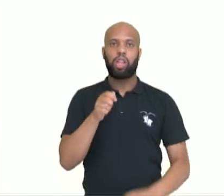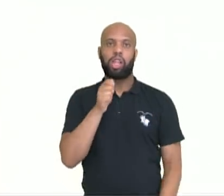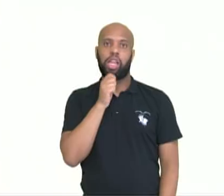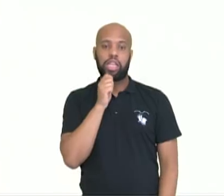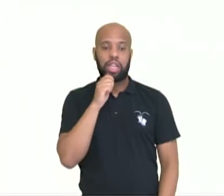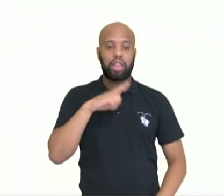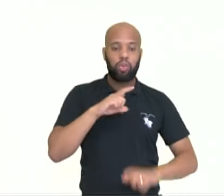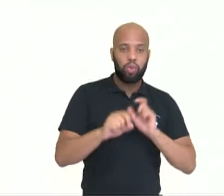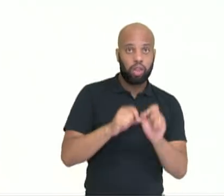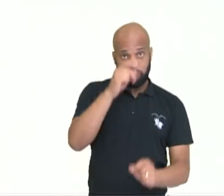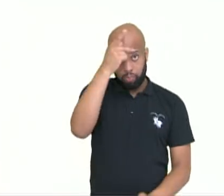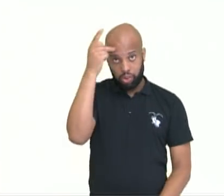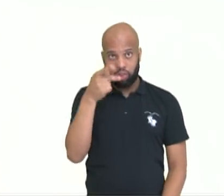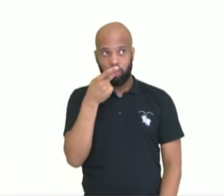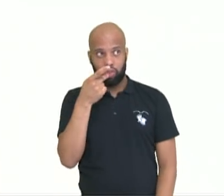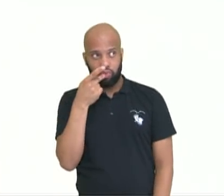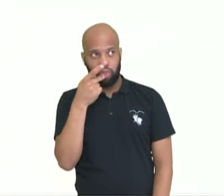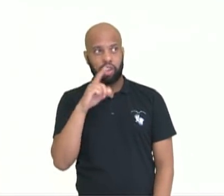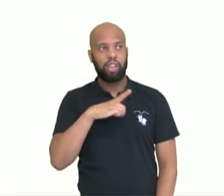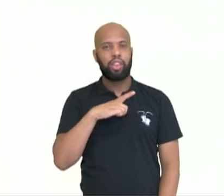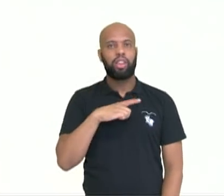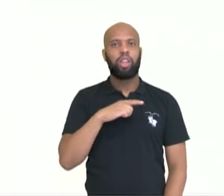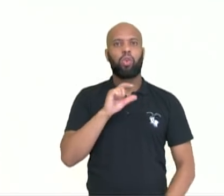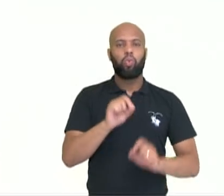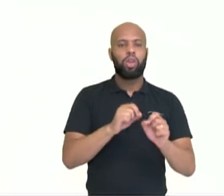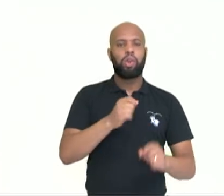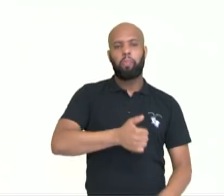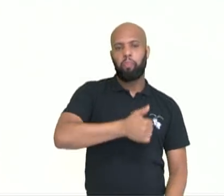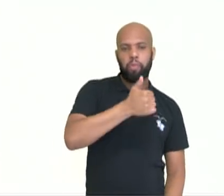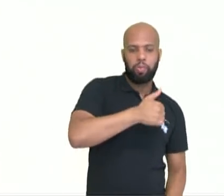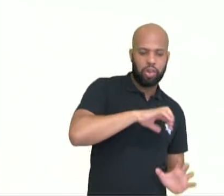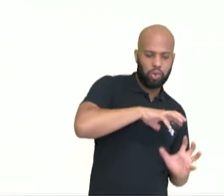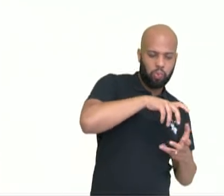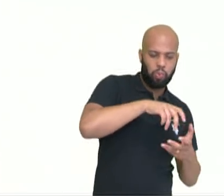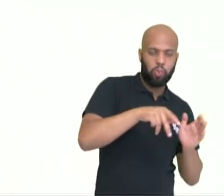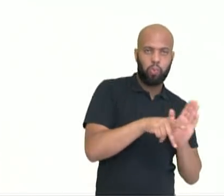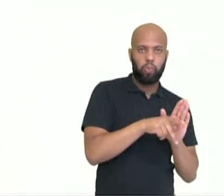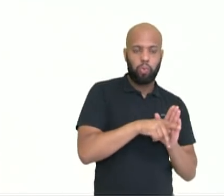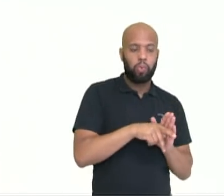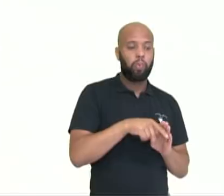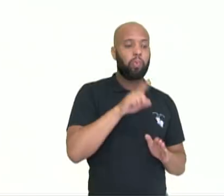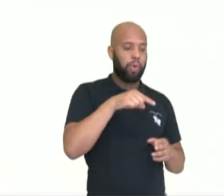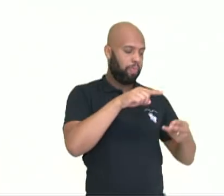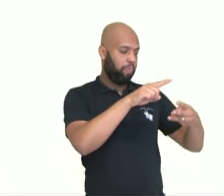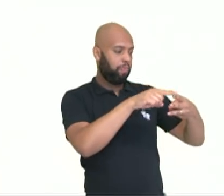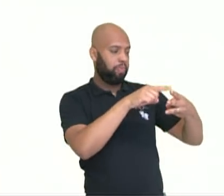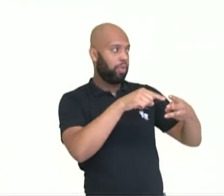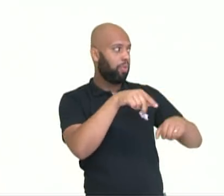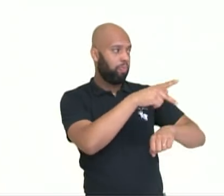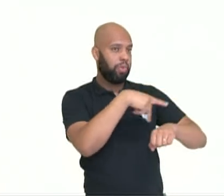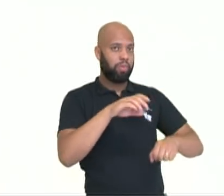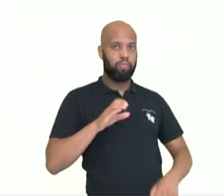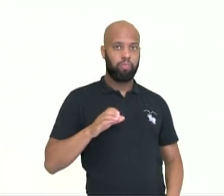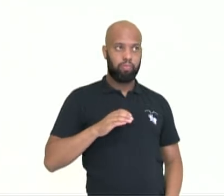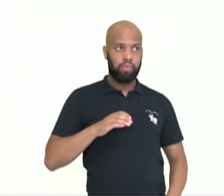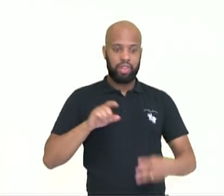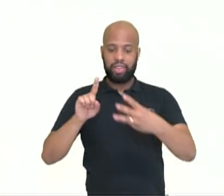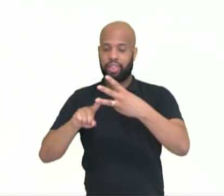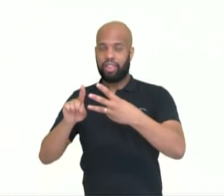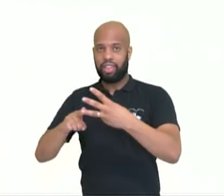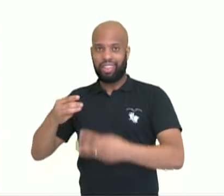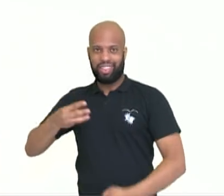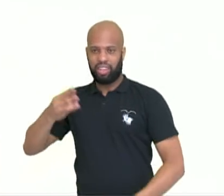ouve pessoas utilizando a terminologia de primeiro mundo para os países ricos e de terceiro mundo para os países